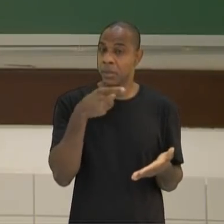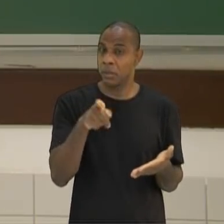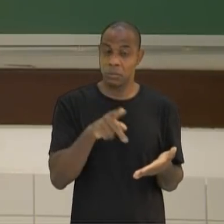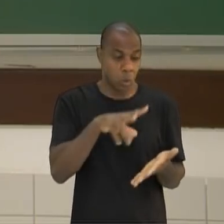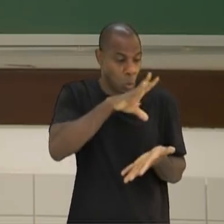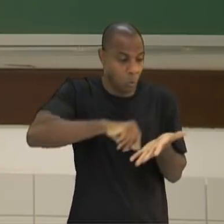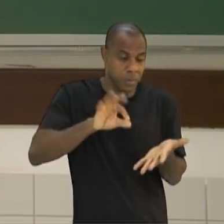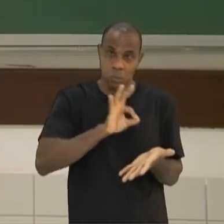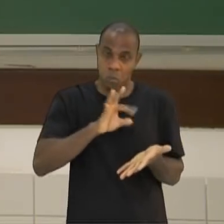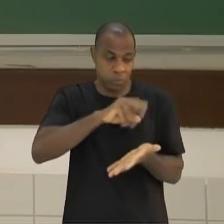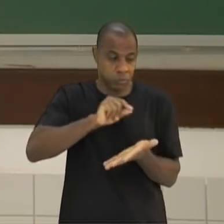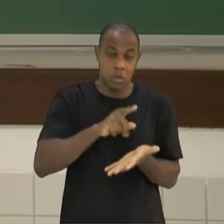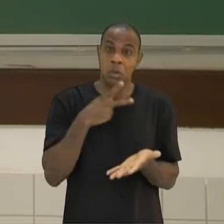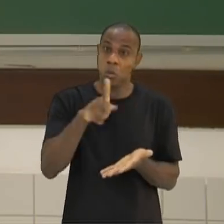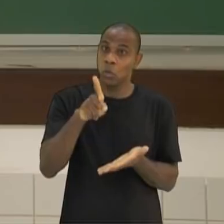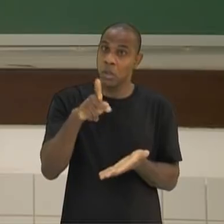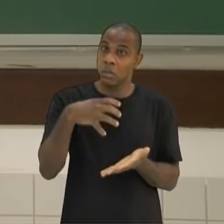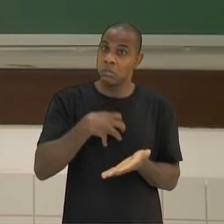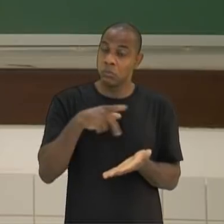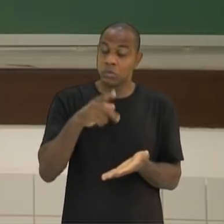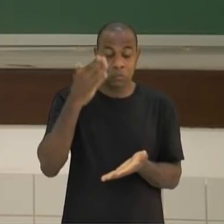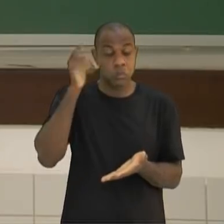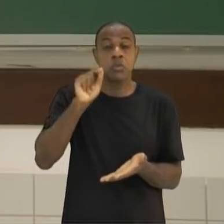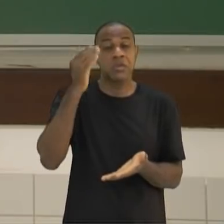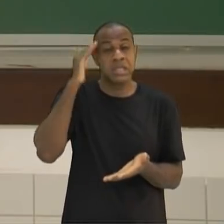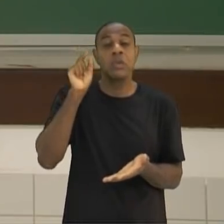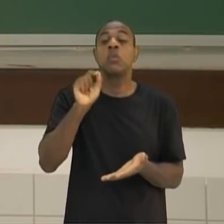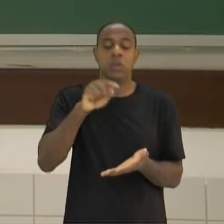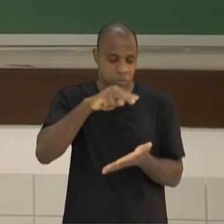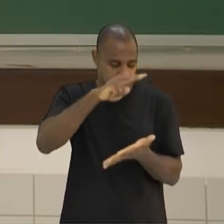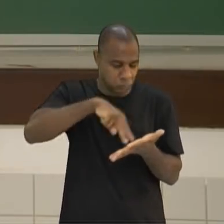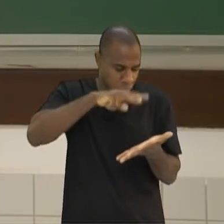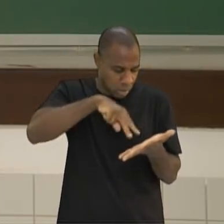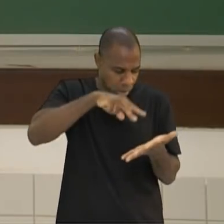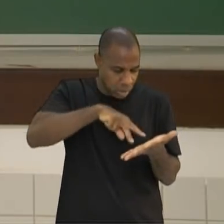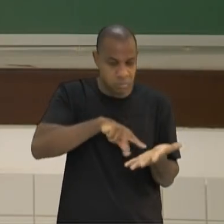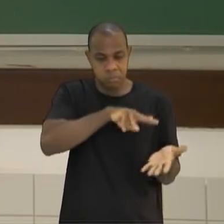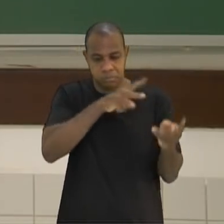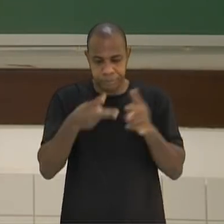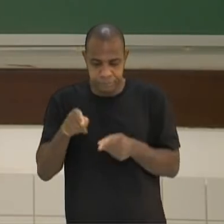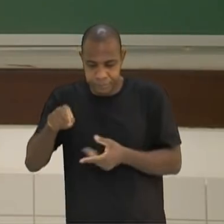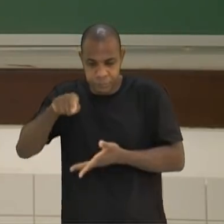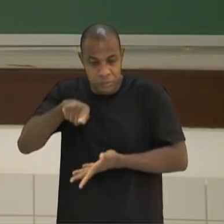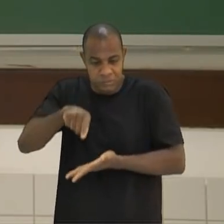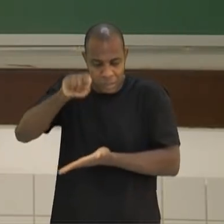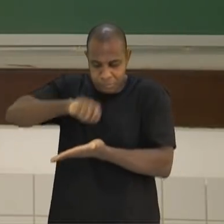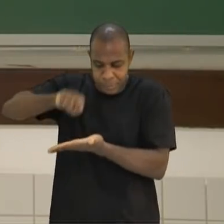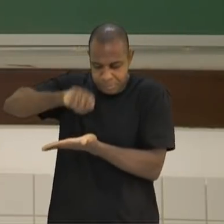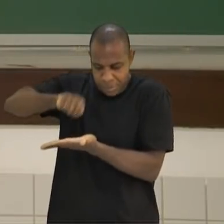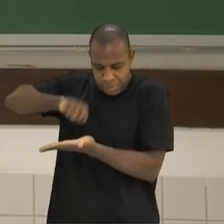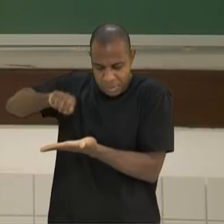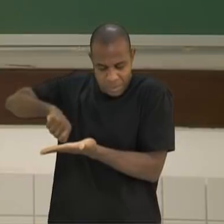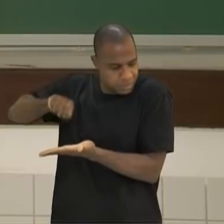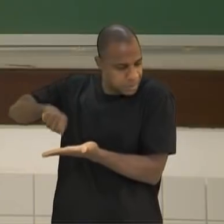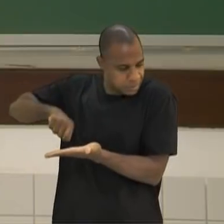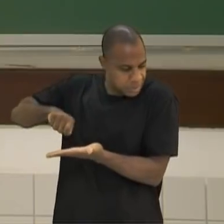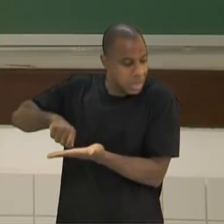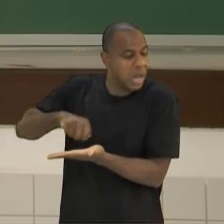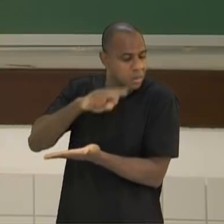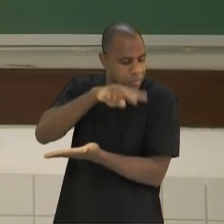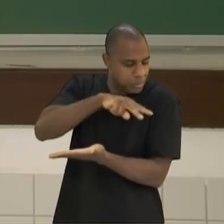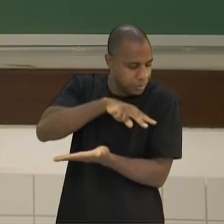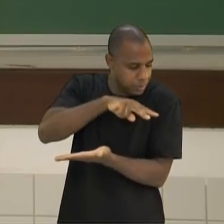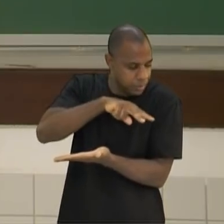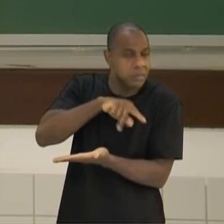cópia, sem fazer cópia do texto original, tem que ser com as suas palavras, aquilo que você entendeu do texto, só que de